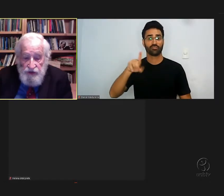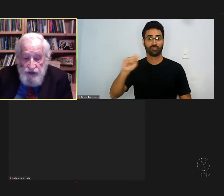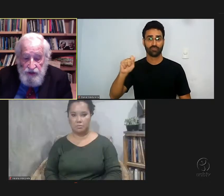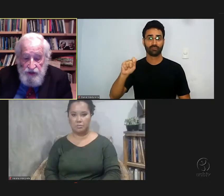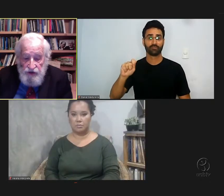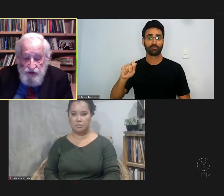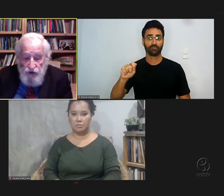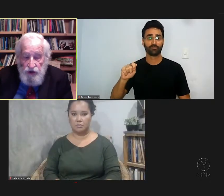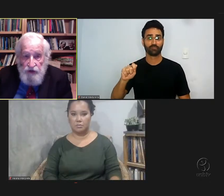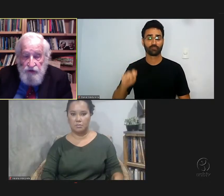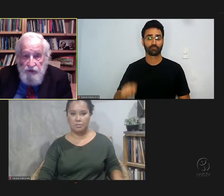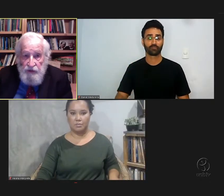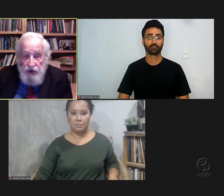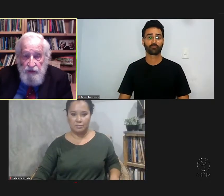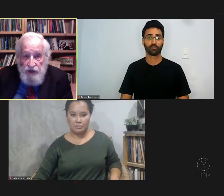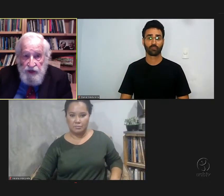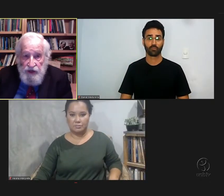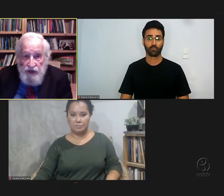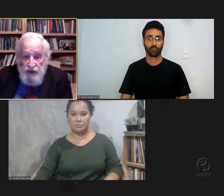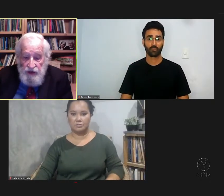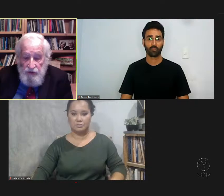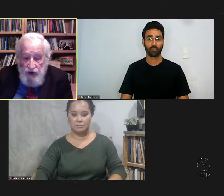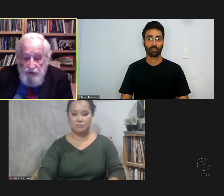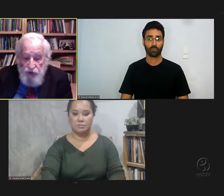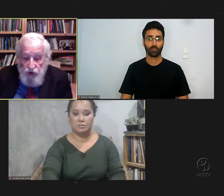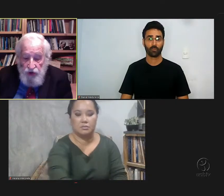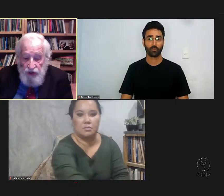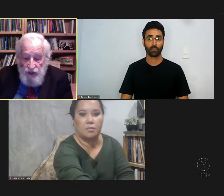Isso, além das dezenas de trilhões